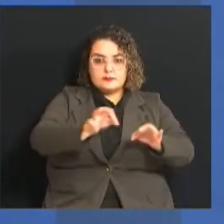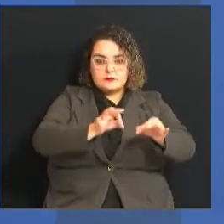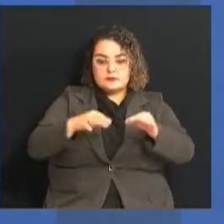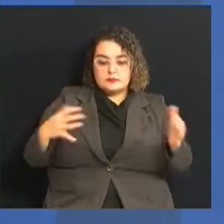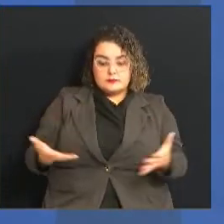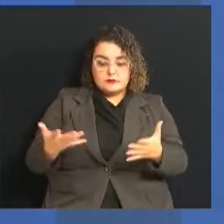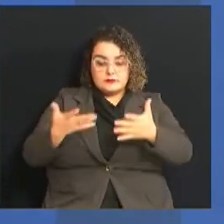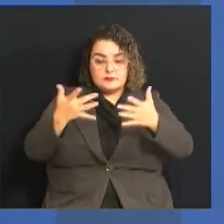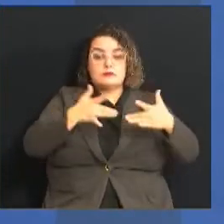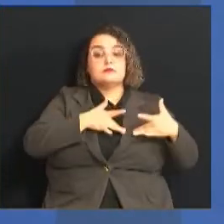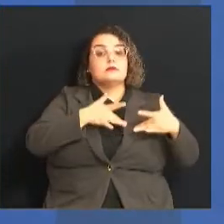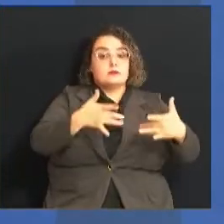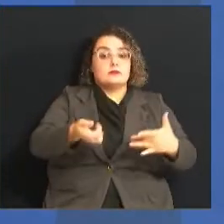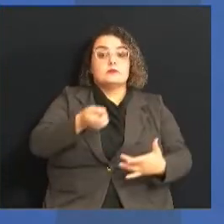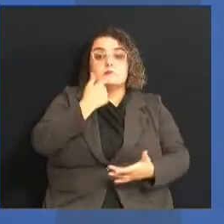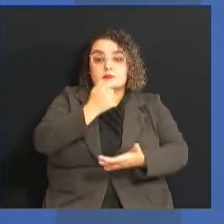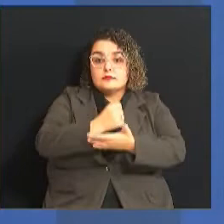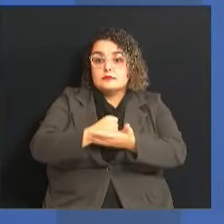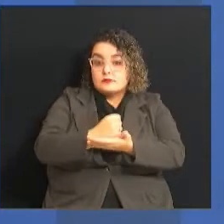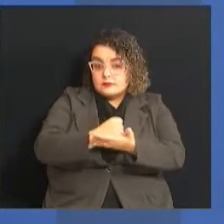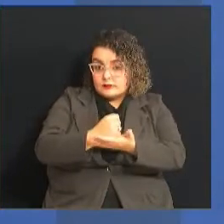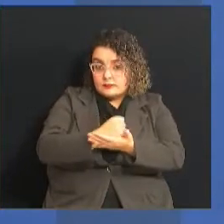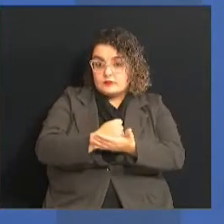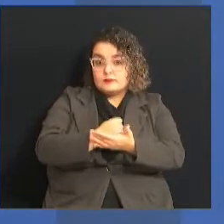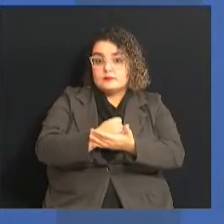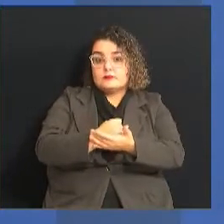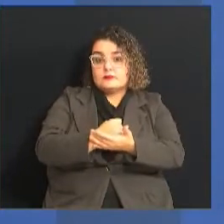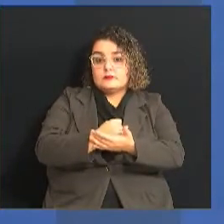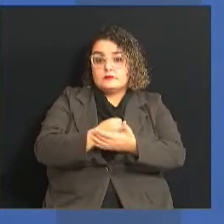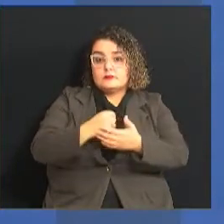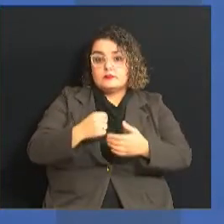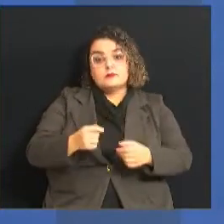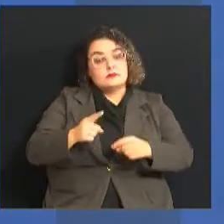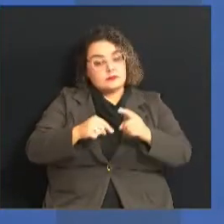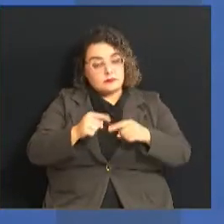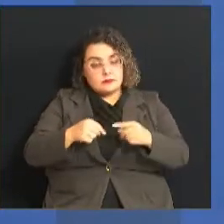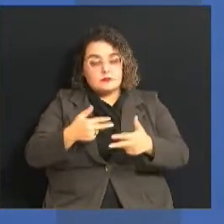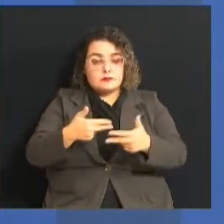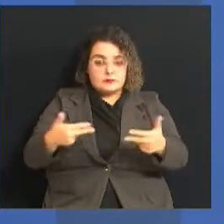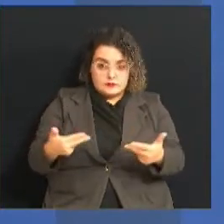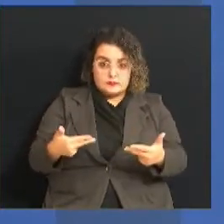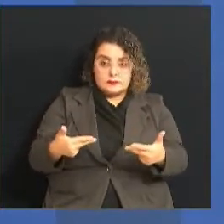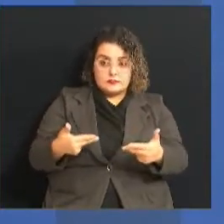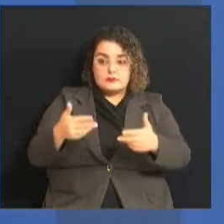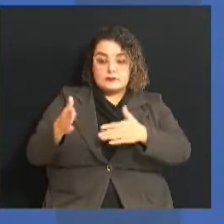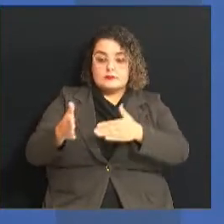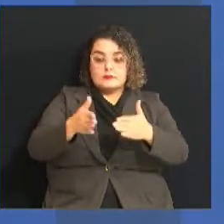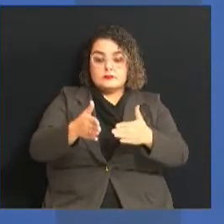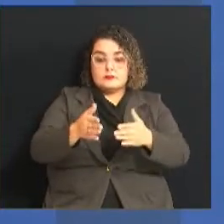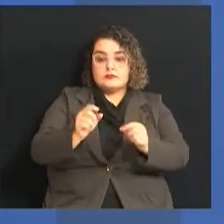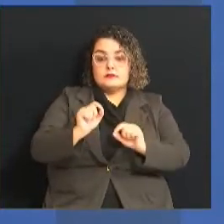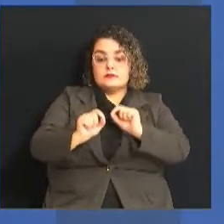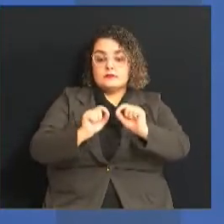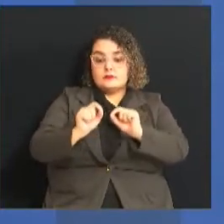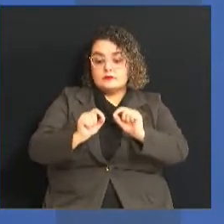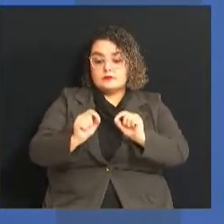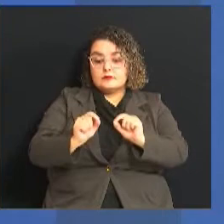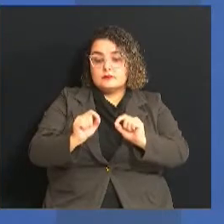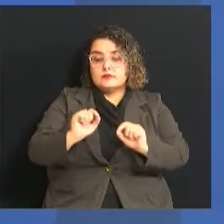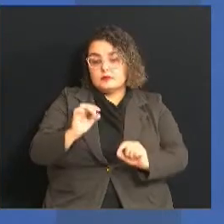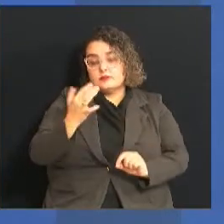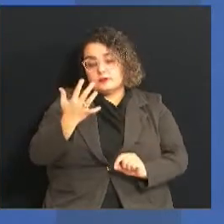à doação de remédios e medicamentos e sobre a destinação dos remédios arrecadados. O